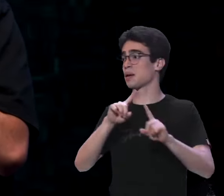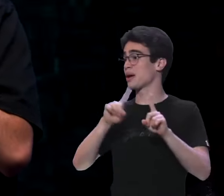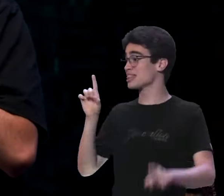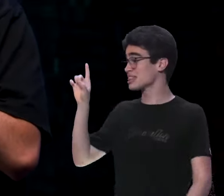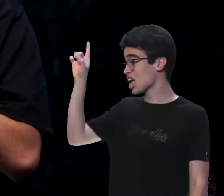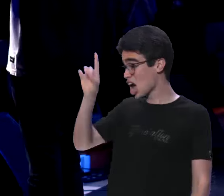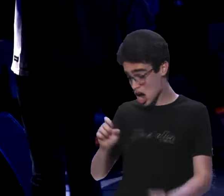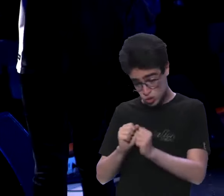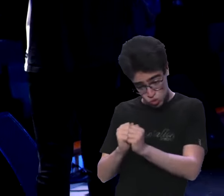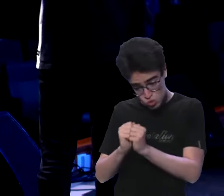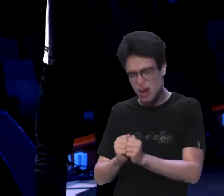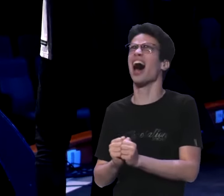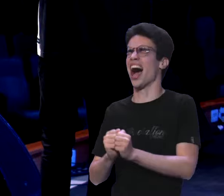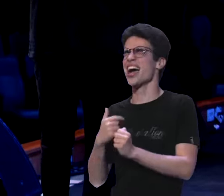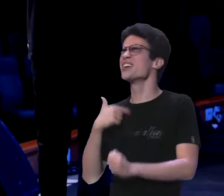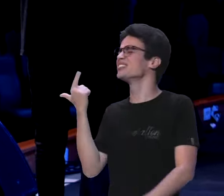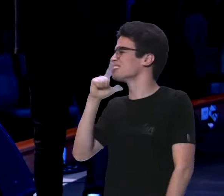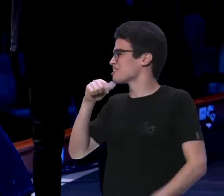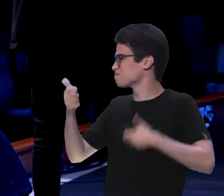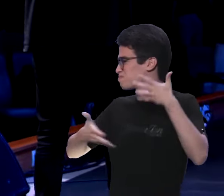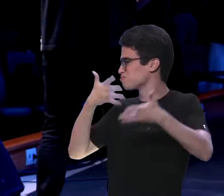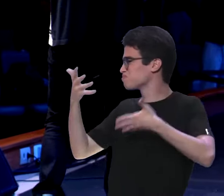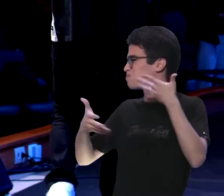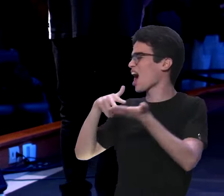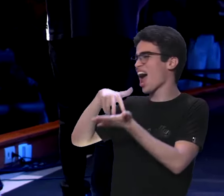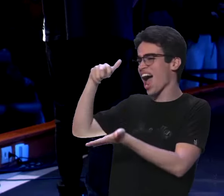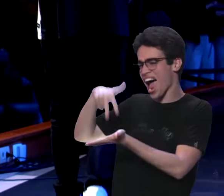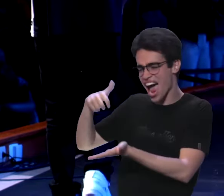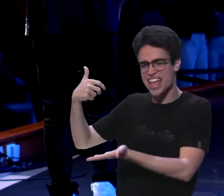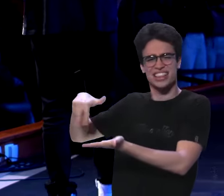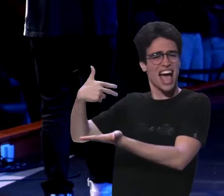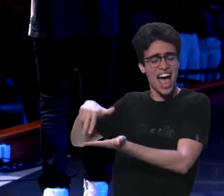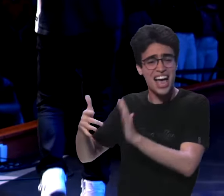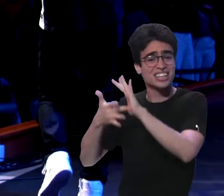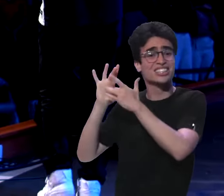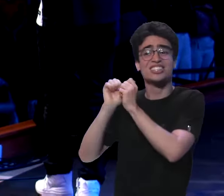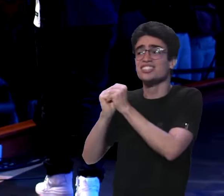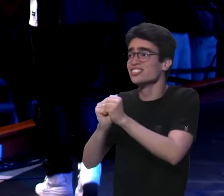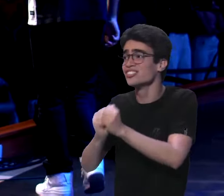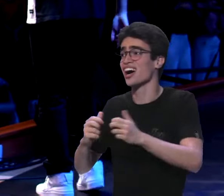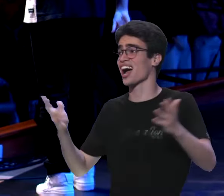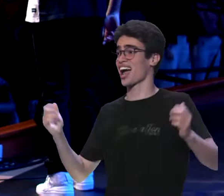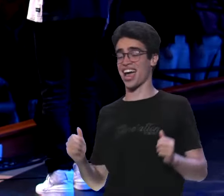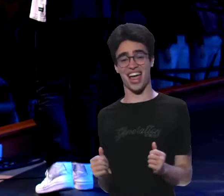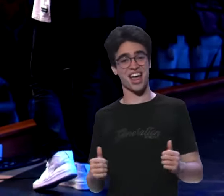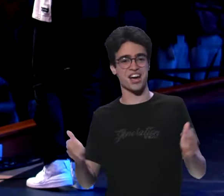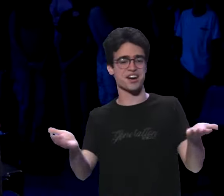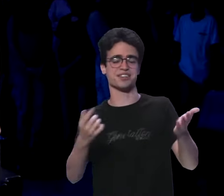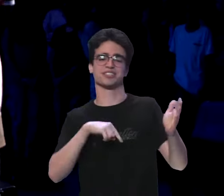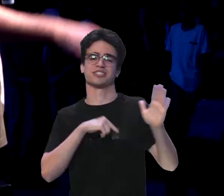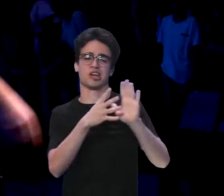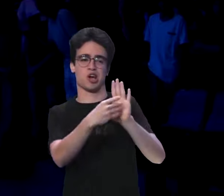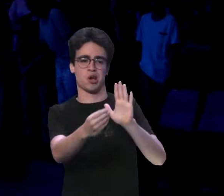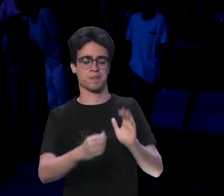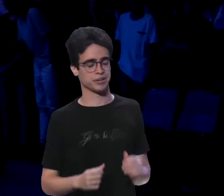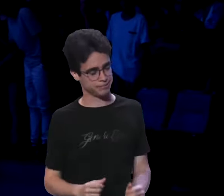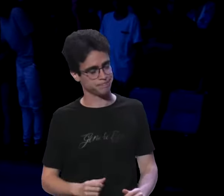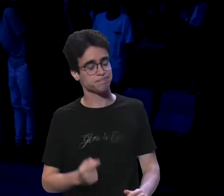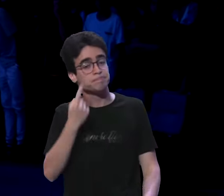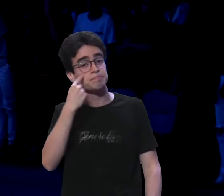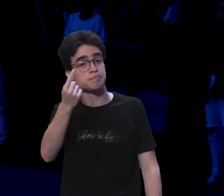pular, dançar, cantar. Jesus está comigo. E hoje nós vamos fazer isso. Nós vamos fazer o